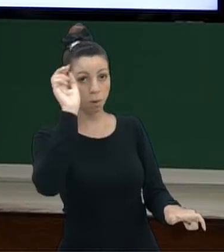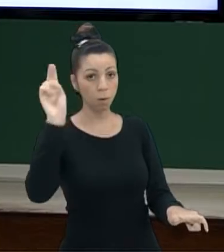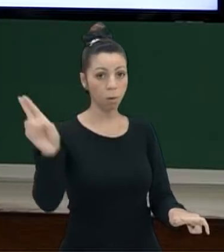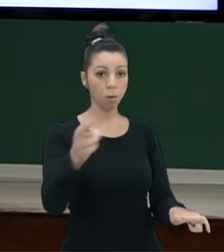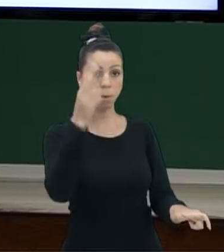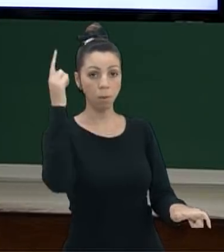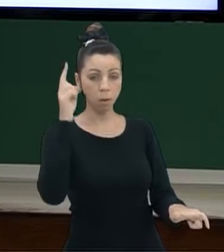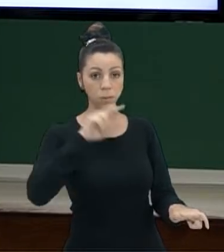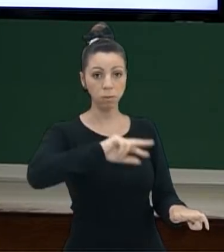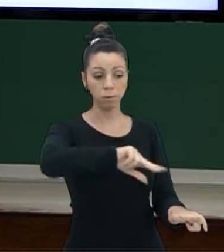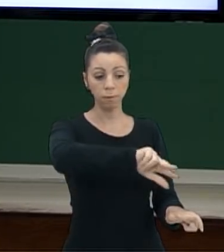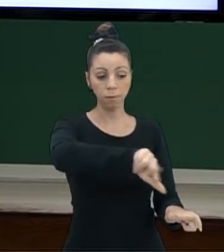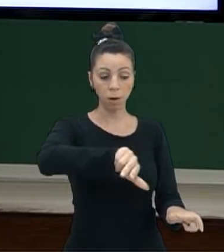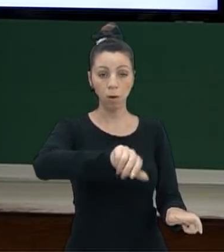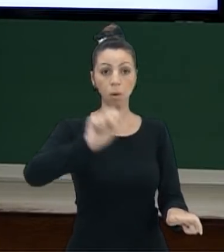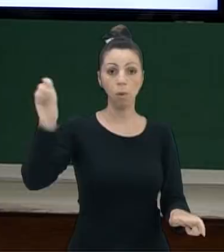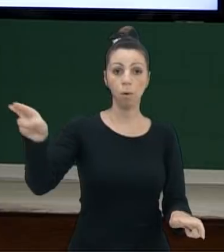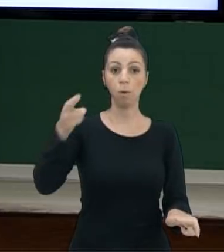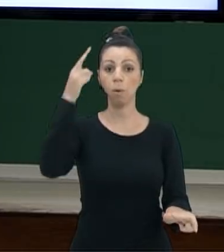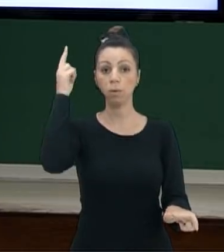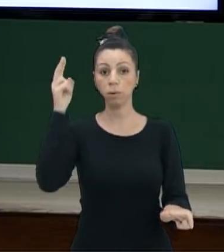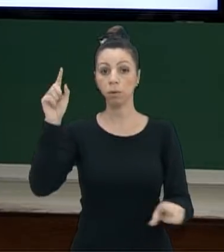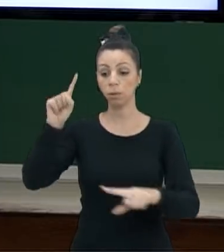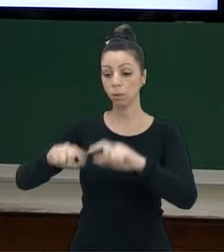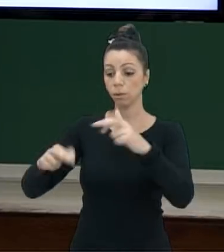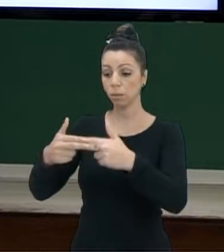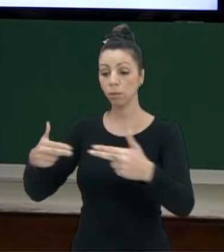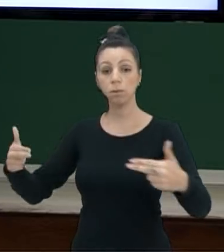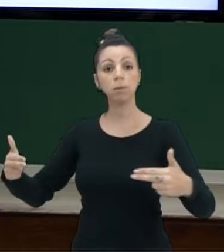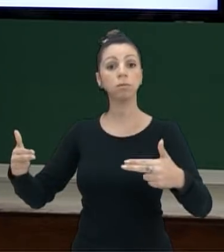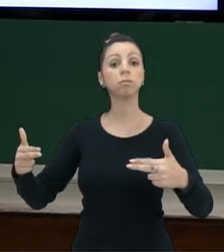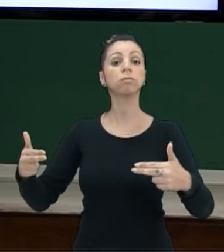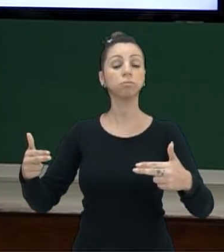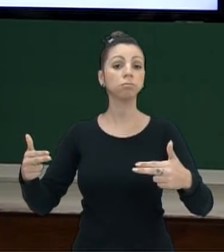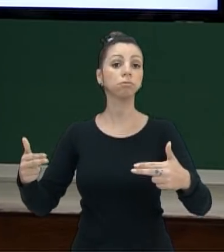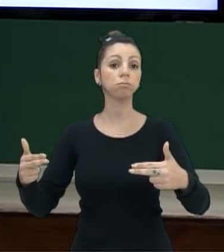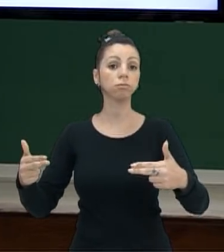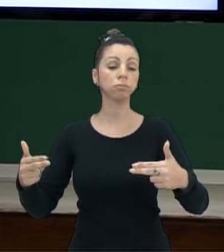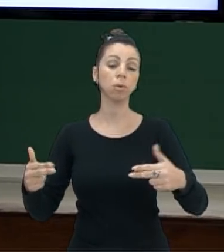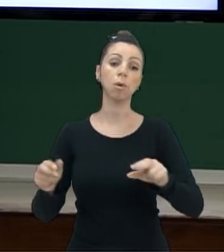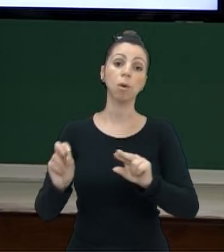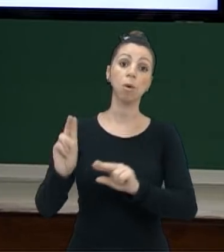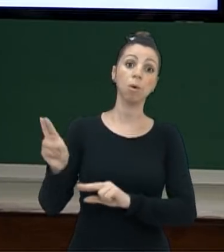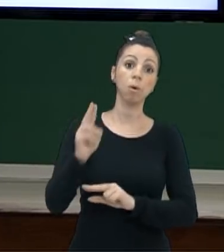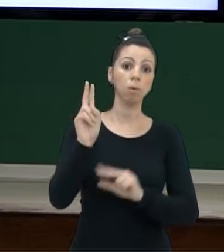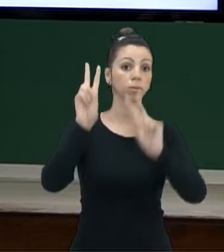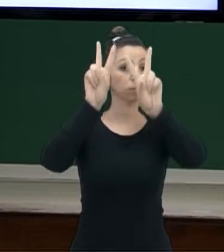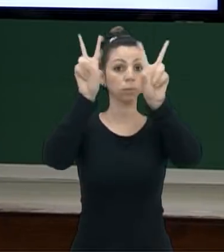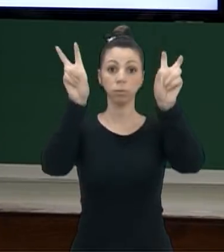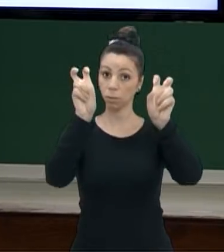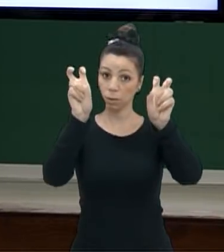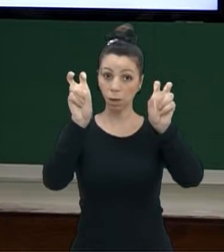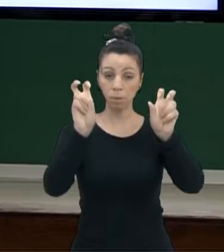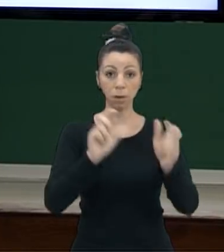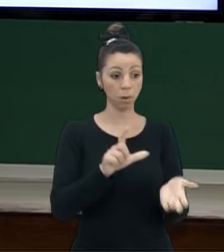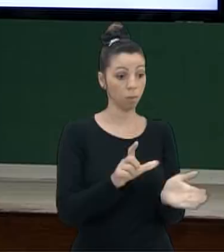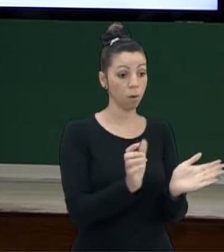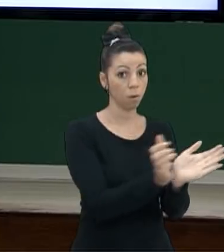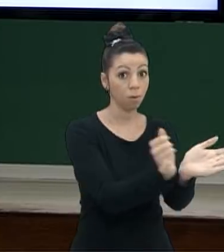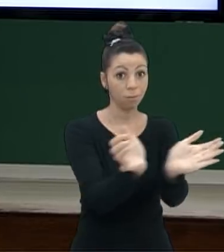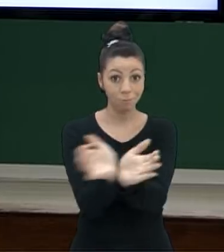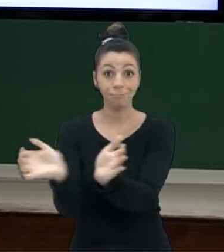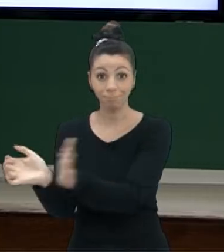falar de várias coisas, posso falar de uma pessoa e posso falar também de um assunto. Então, aí eu